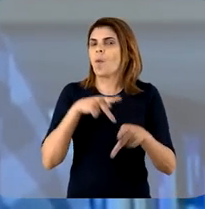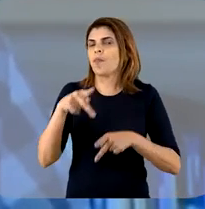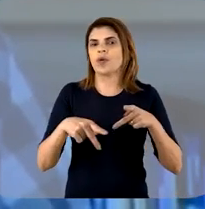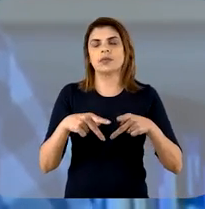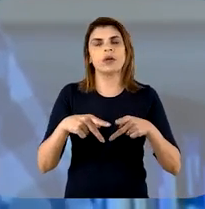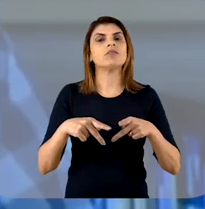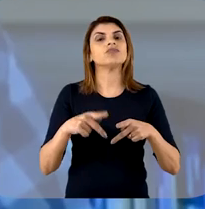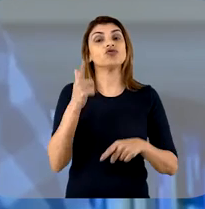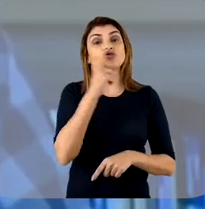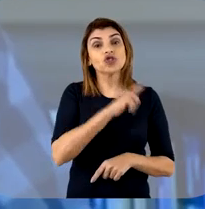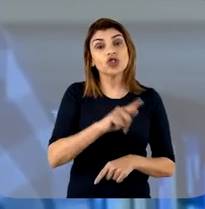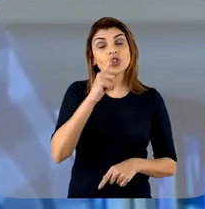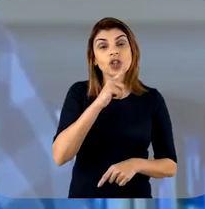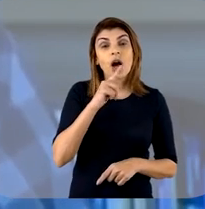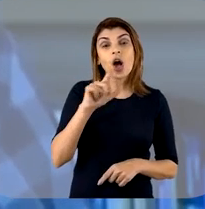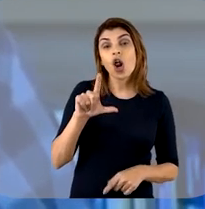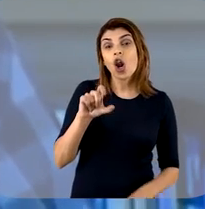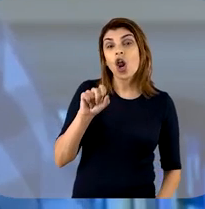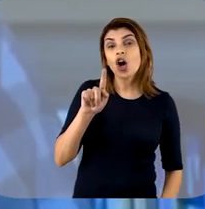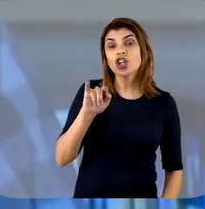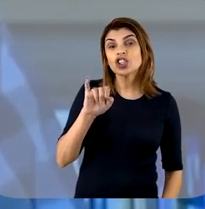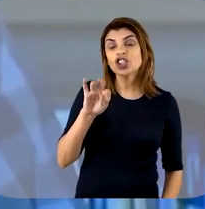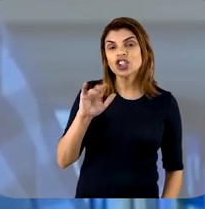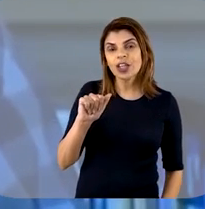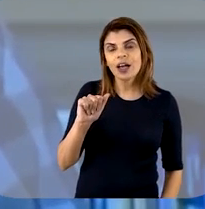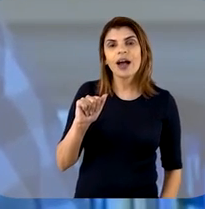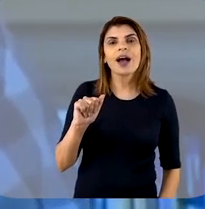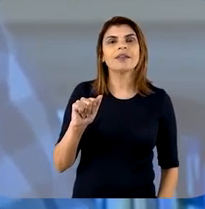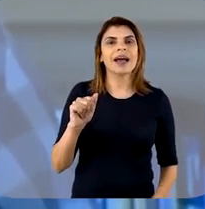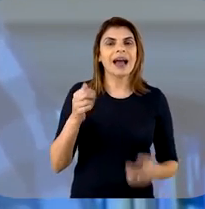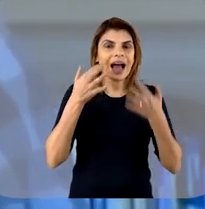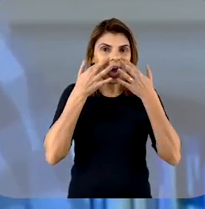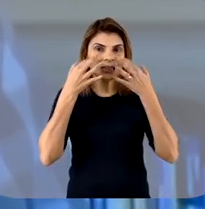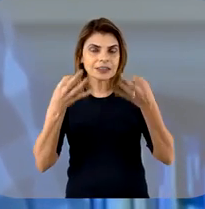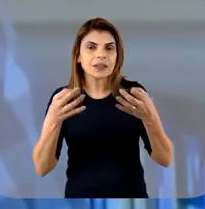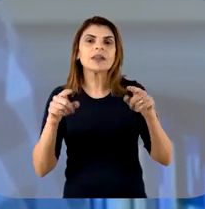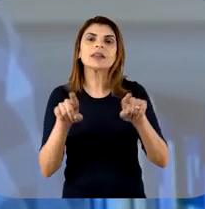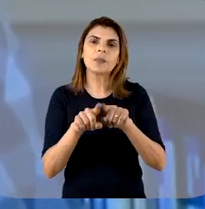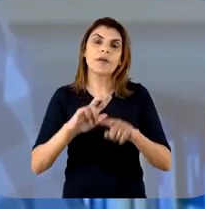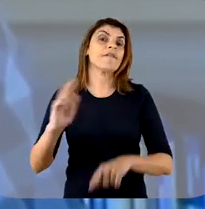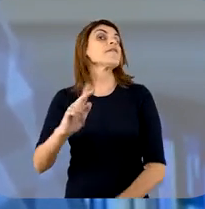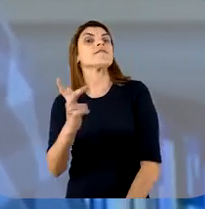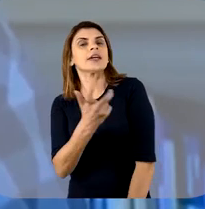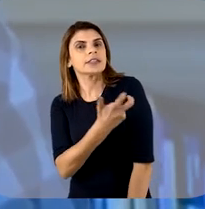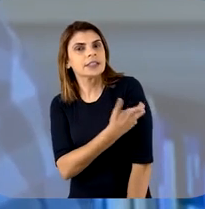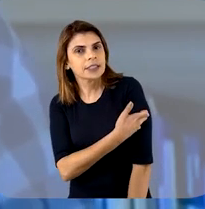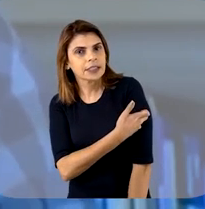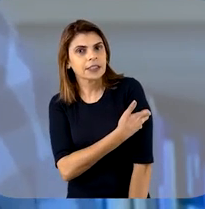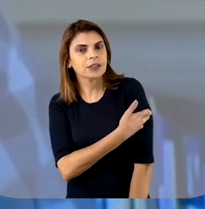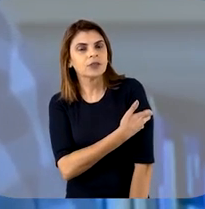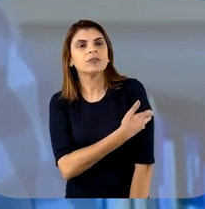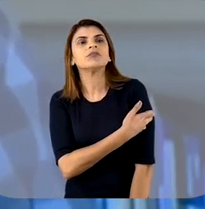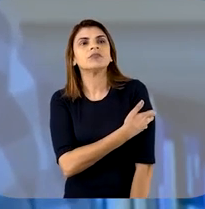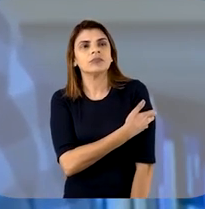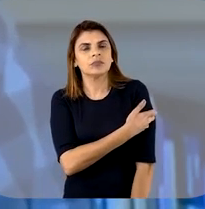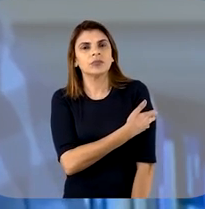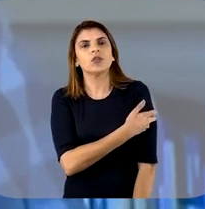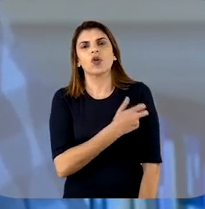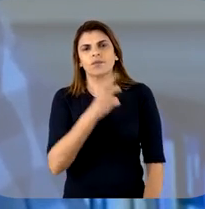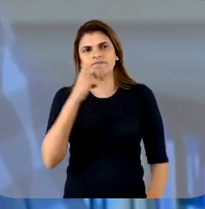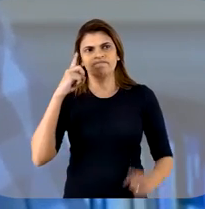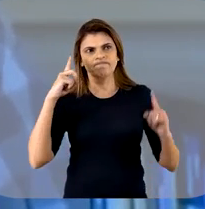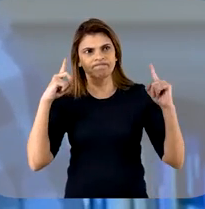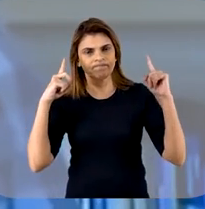nós já uma logística de atenção e também, no caso da vacinação, grande, ampla e